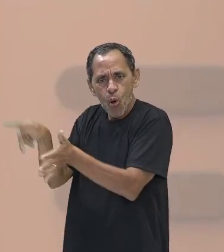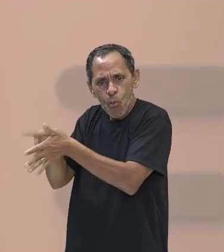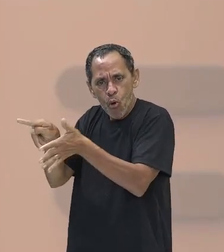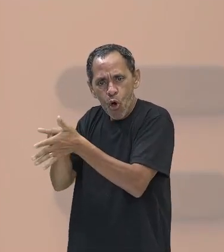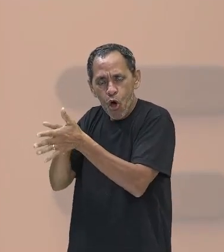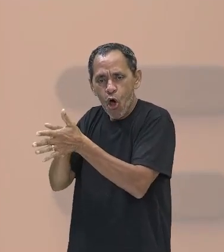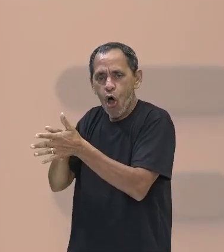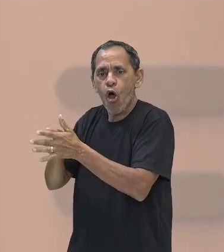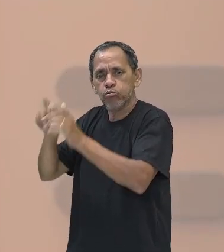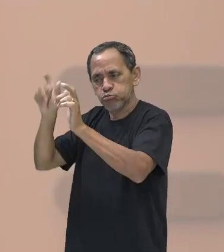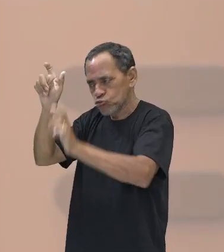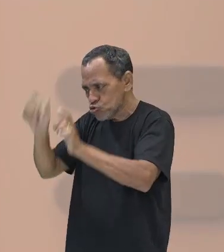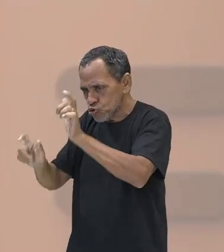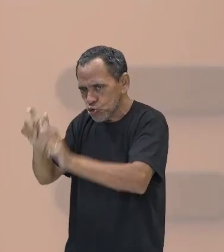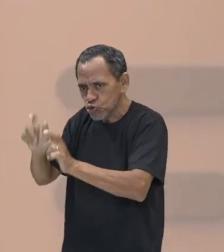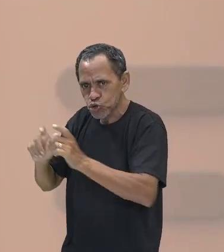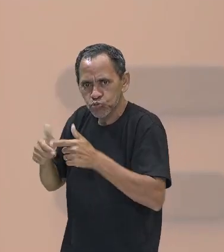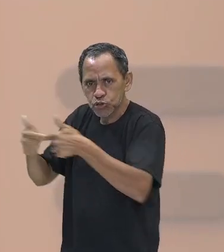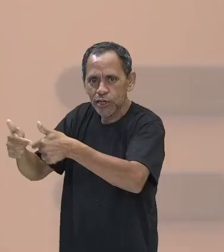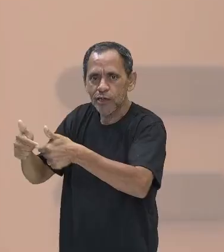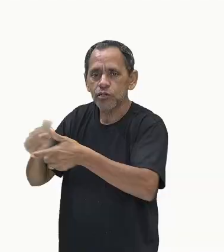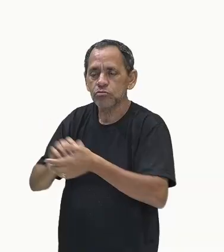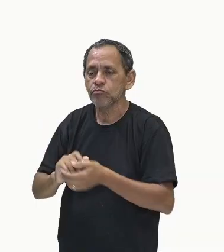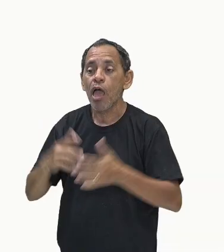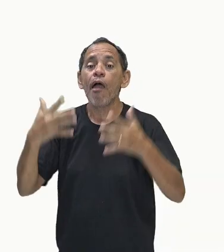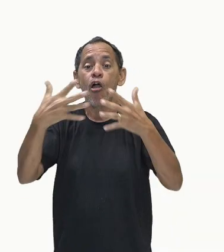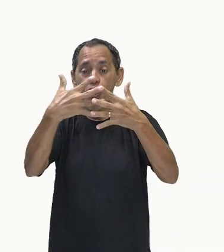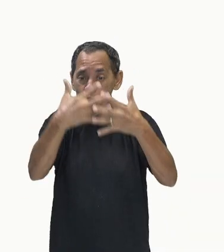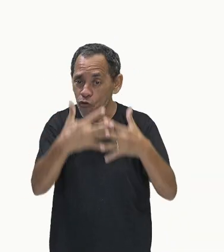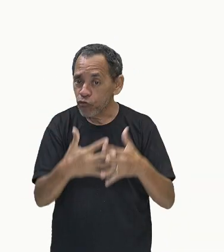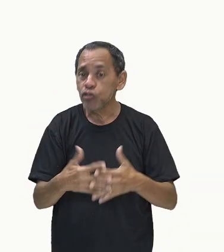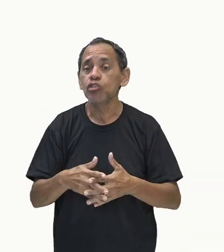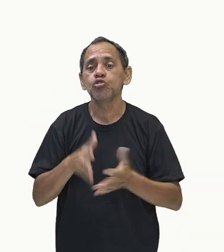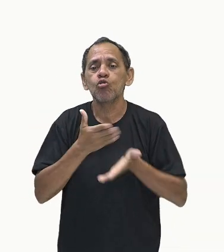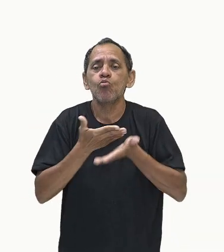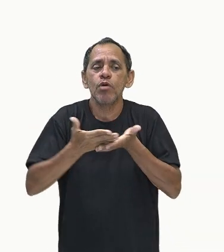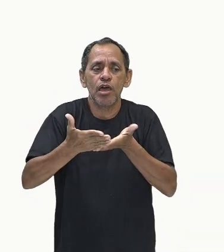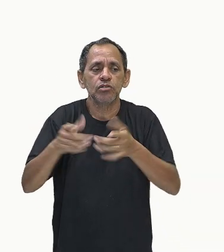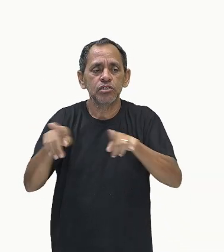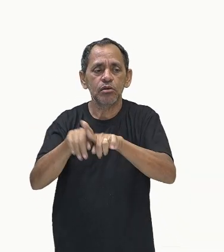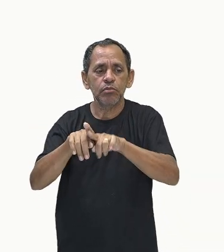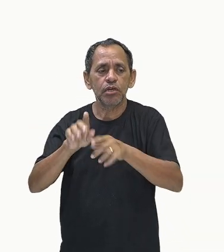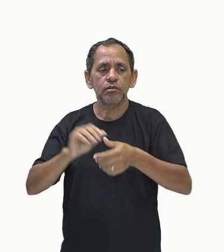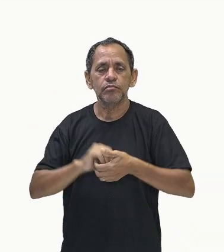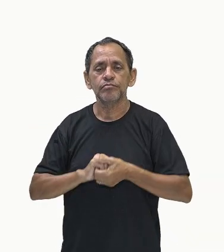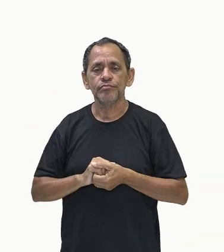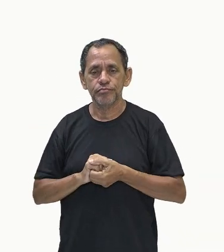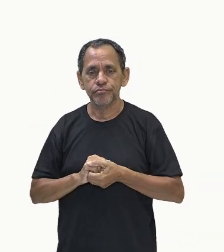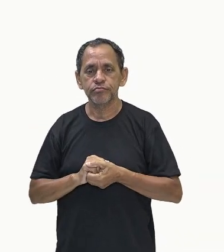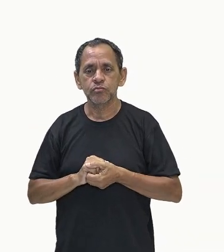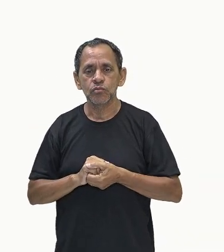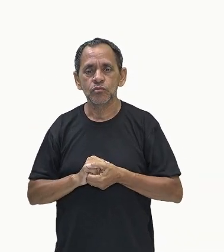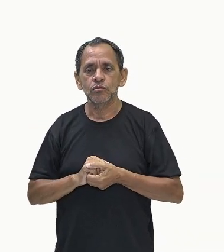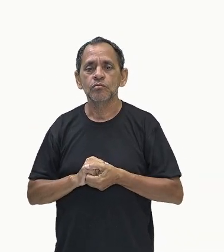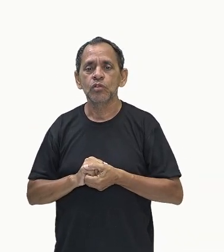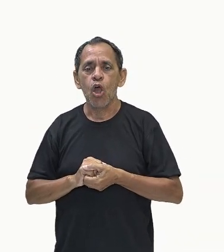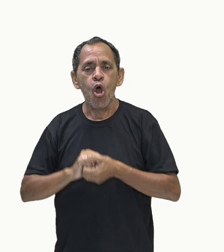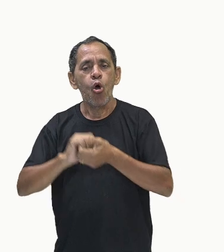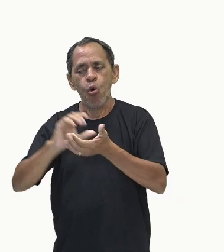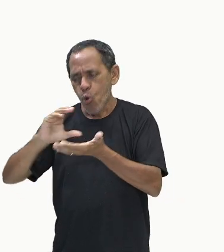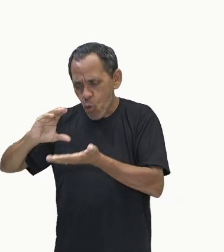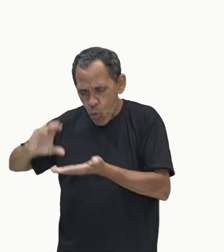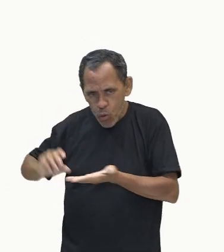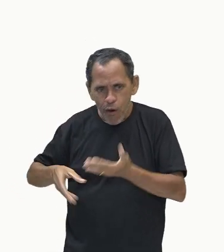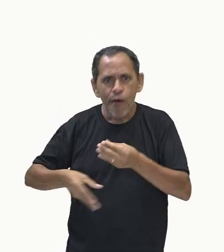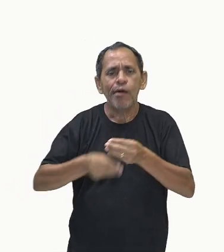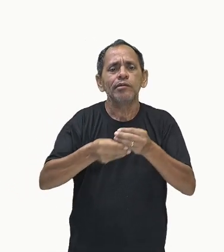cidades já vão começar aí com as inimizades. Vamos então acompanhar ali, olha, boa parte então dos recursos foi usada para